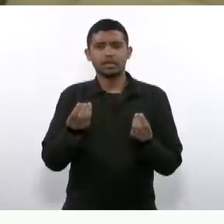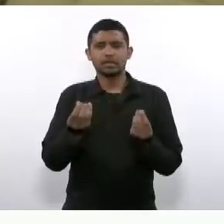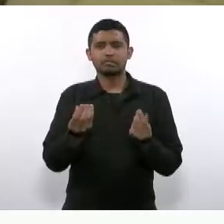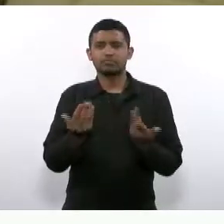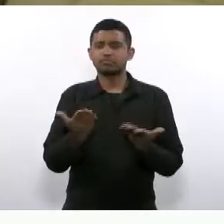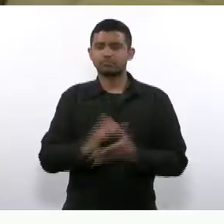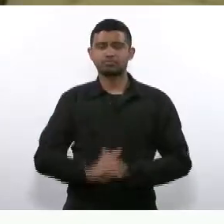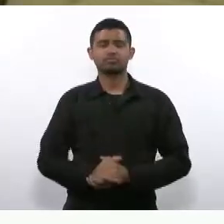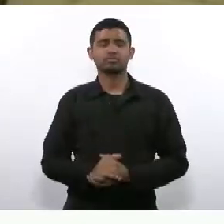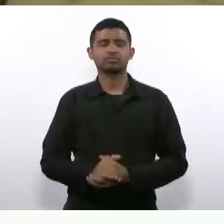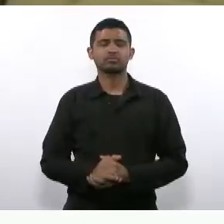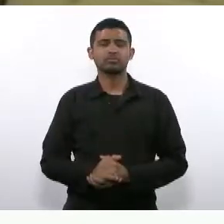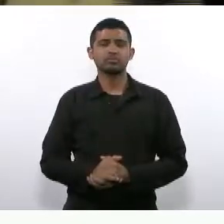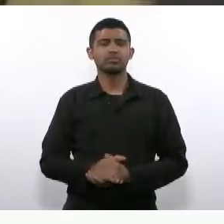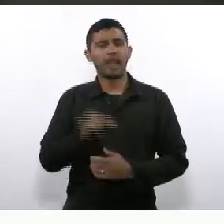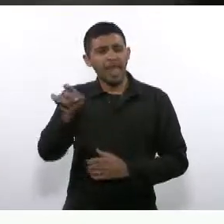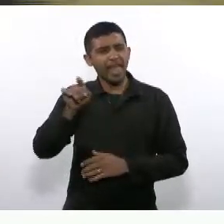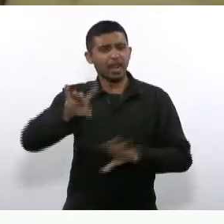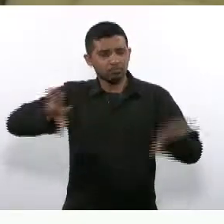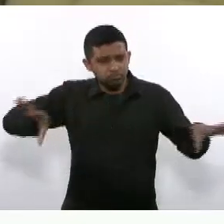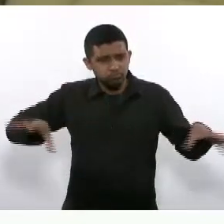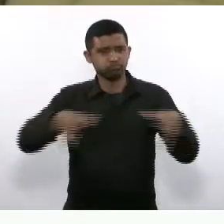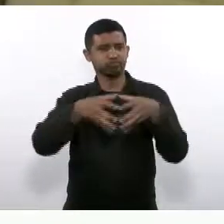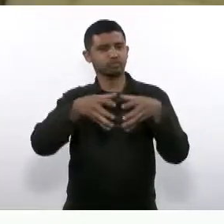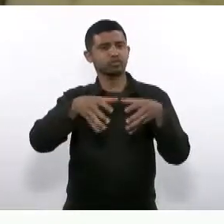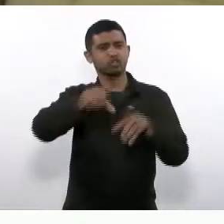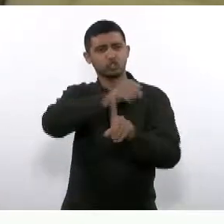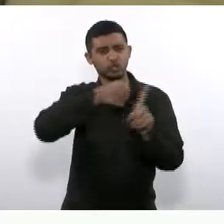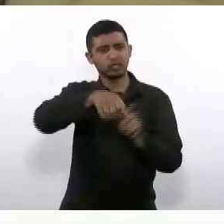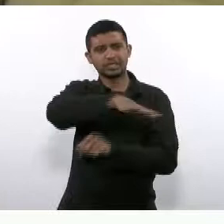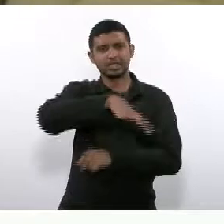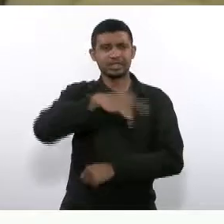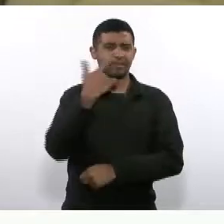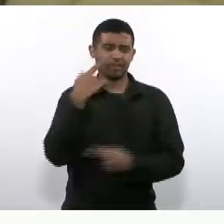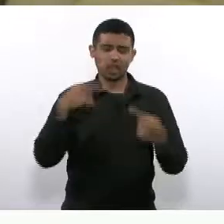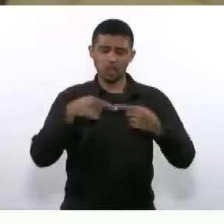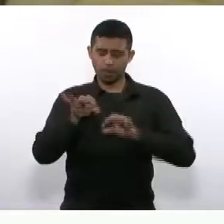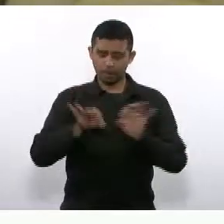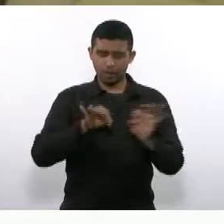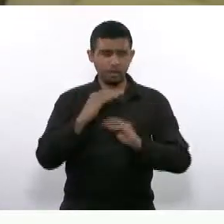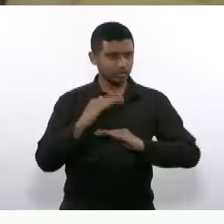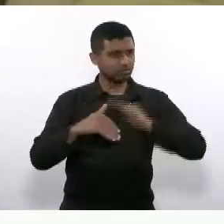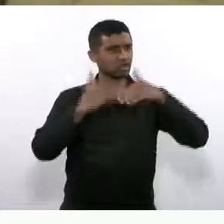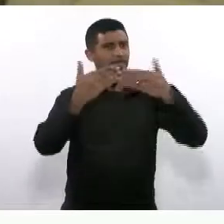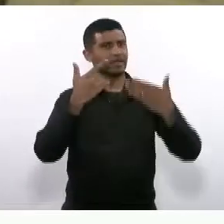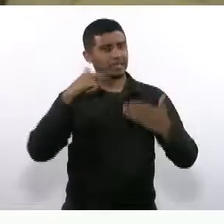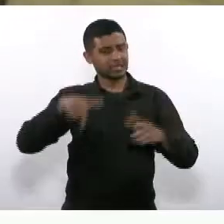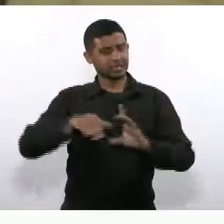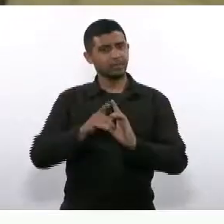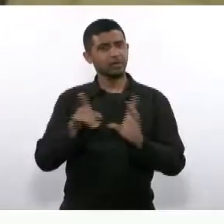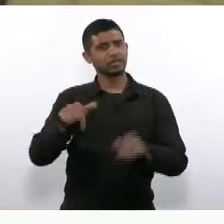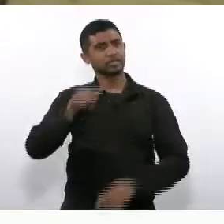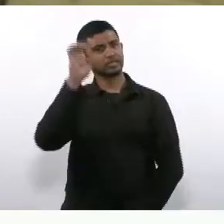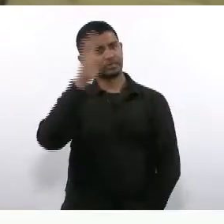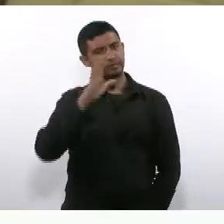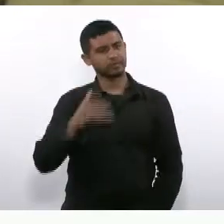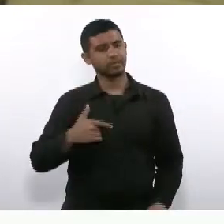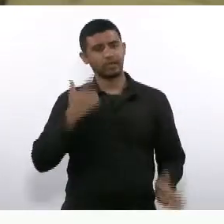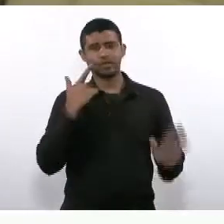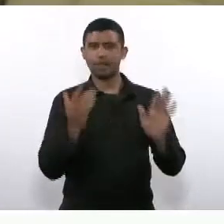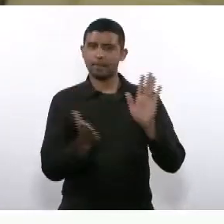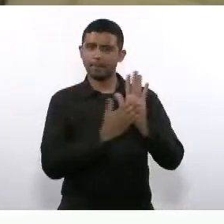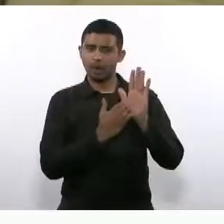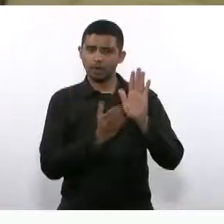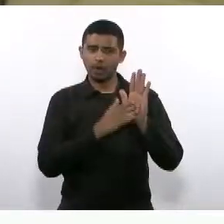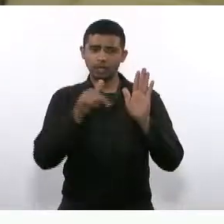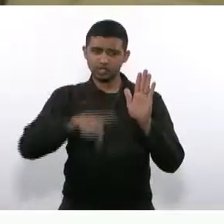e estar na sociedade, foram um avanço no processo de redemocratização no Brasil. Então, uma proposta como